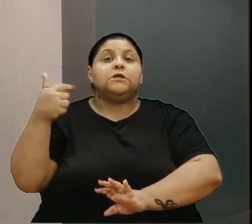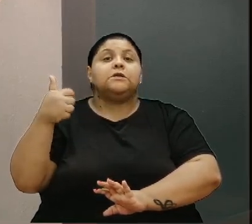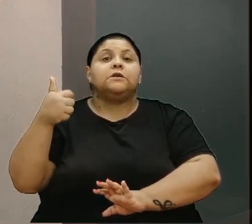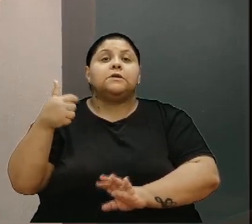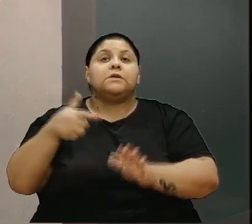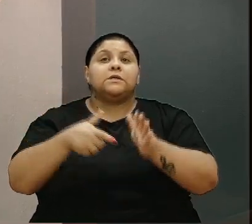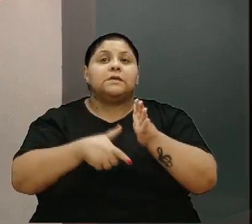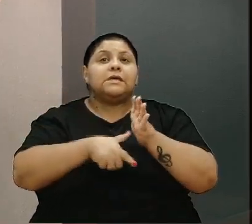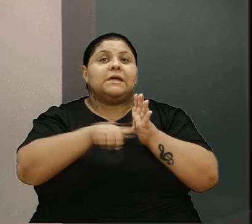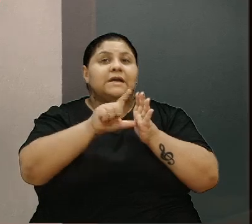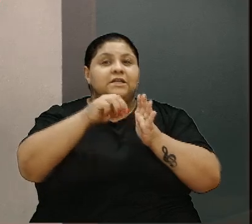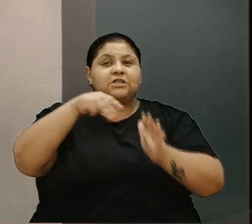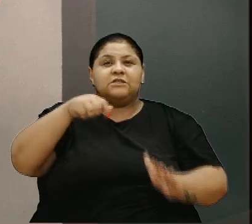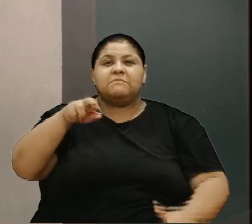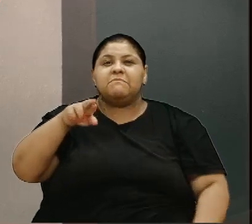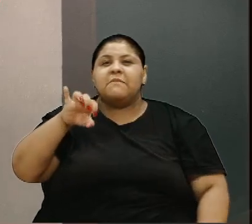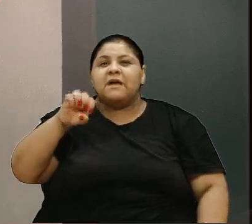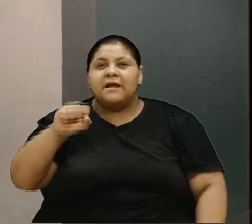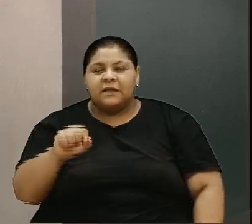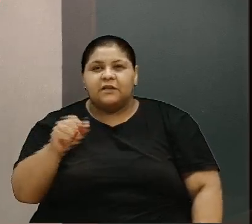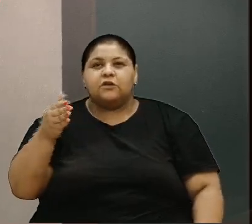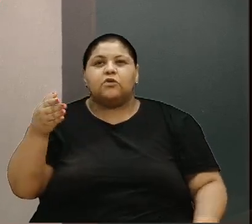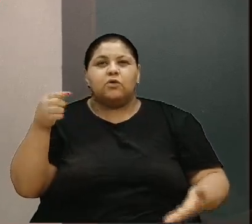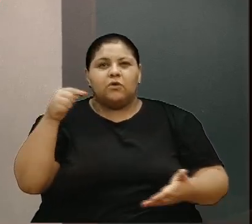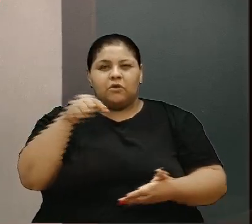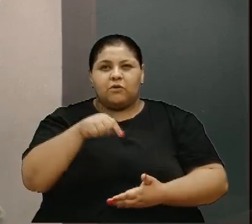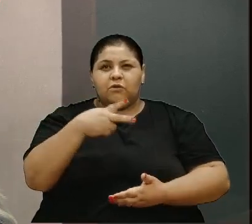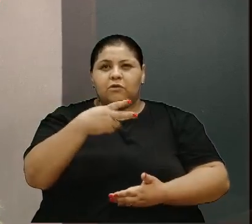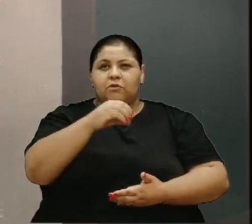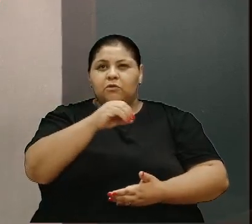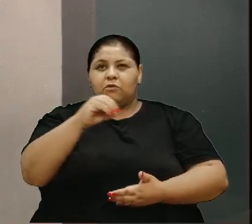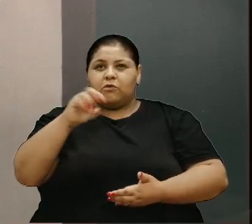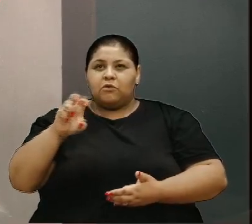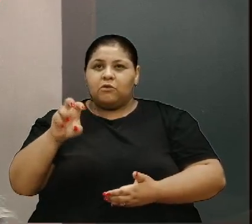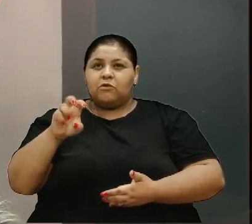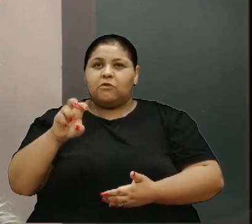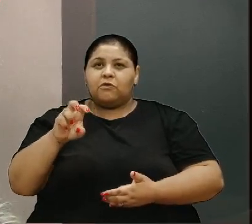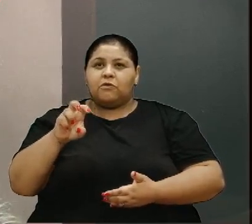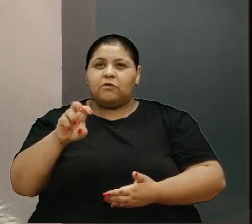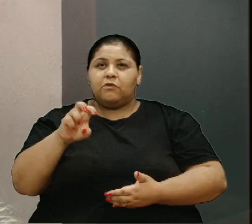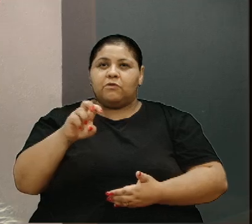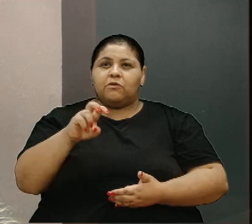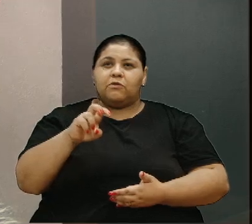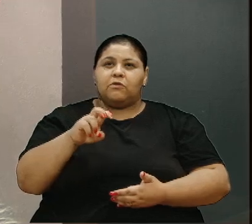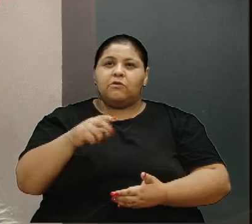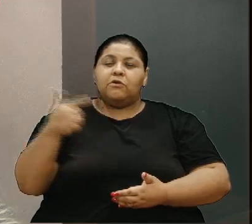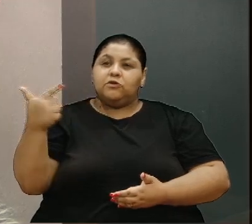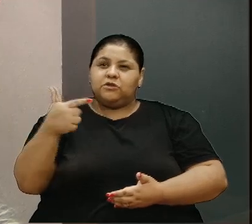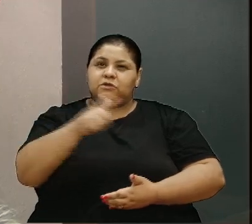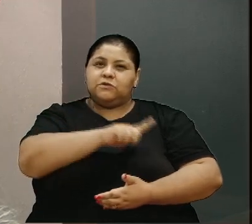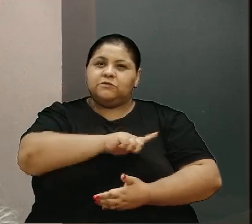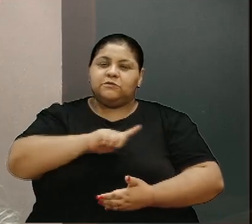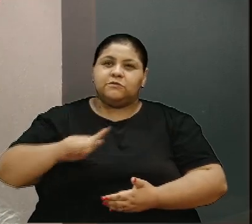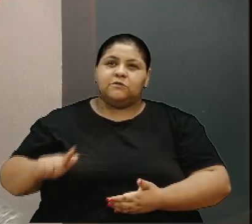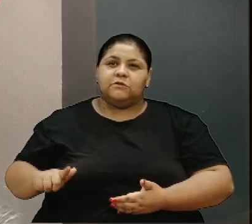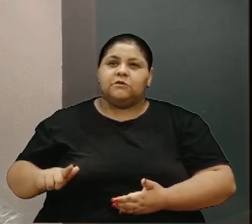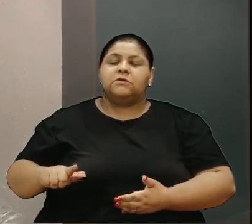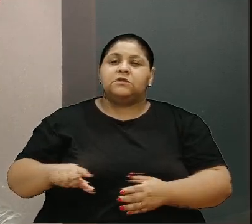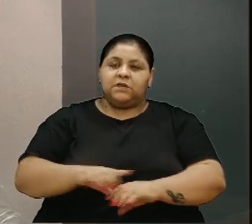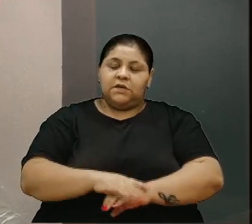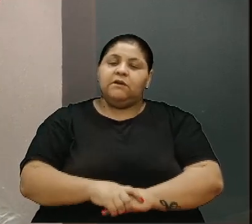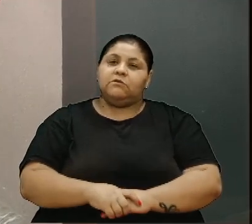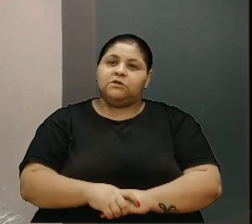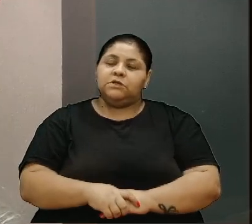Antes foi Marisa Abreu, né? O senhor foi em 2005, a minha amiga... 9. O segundo governo. Com a minha amiga Jaque